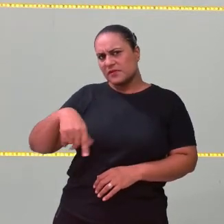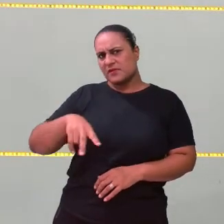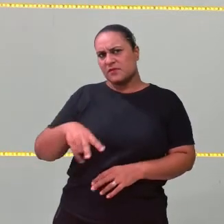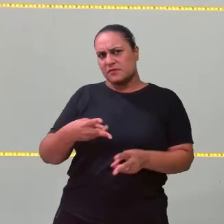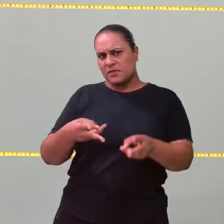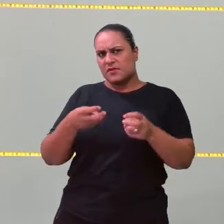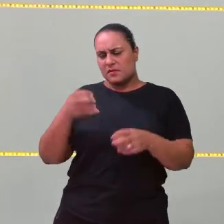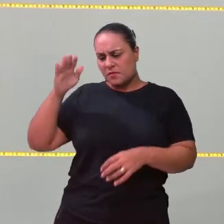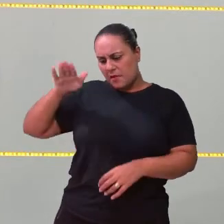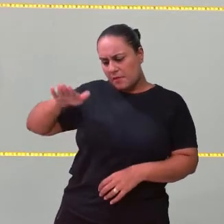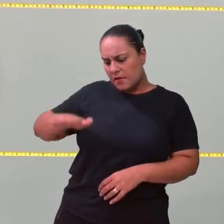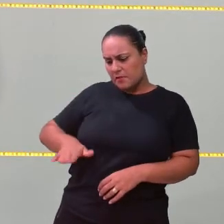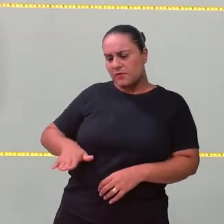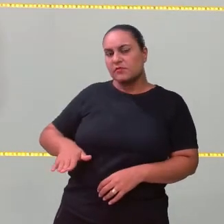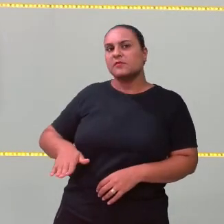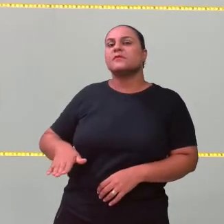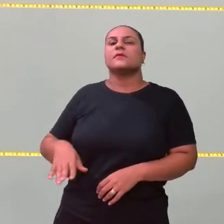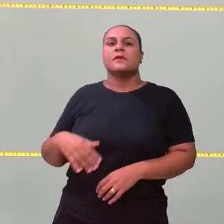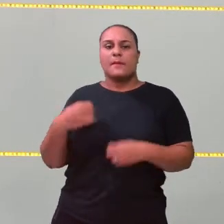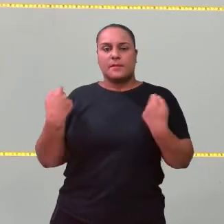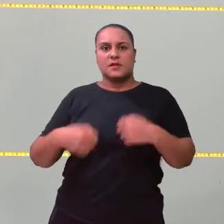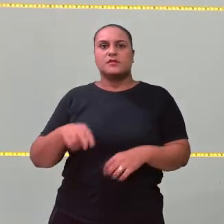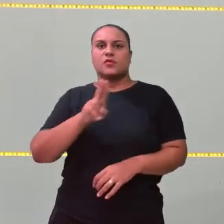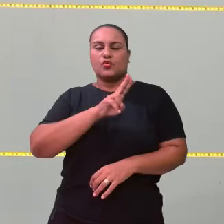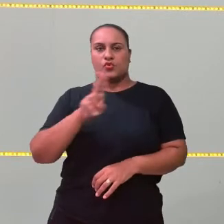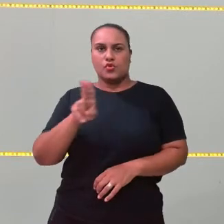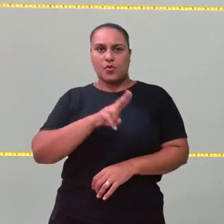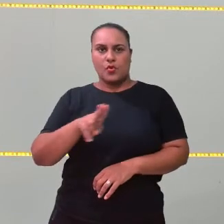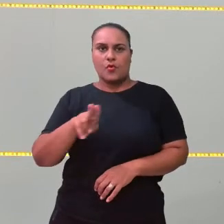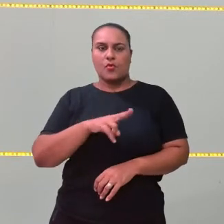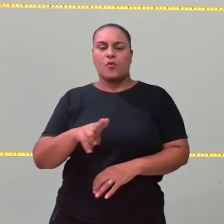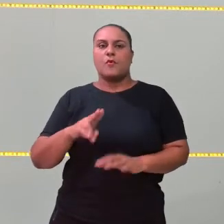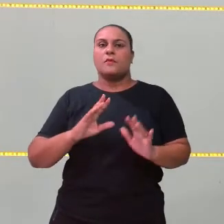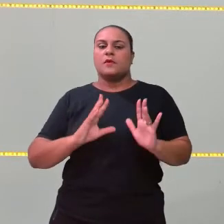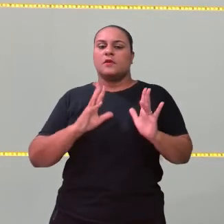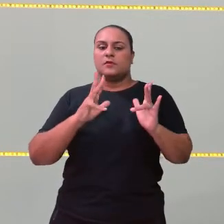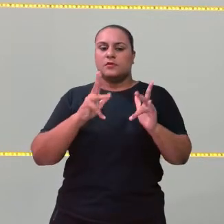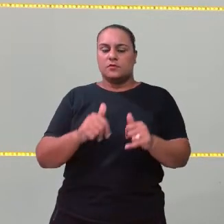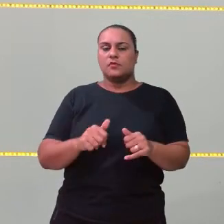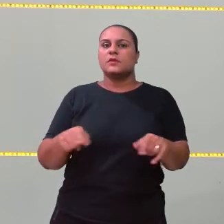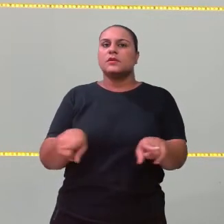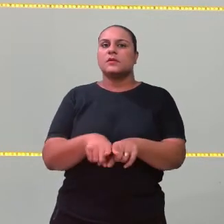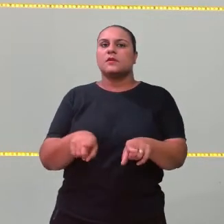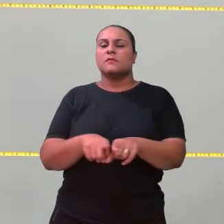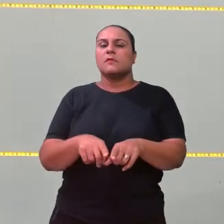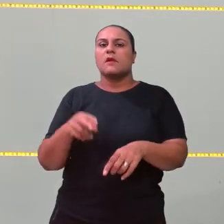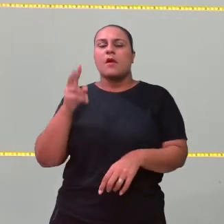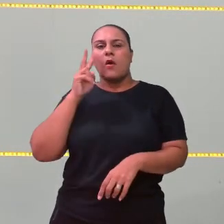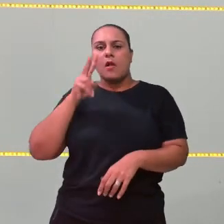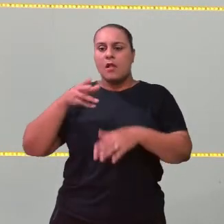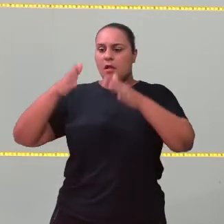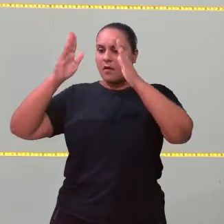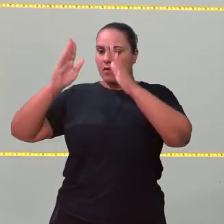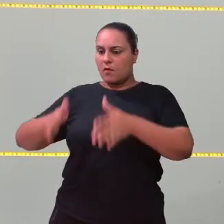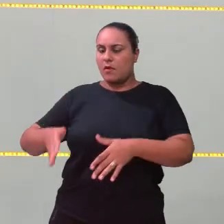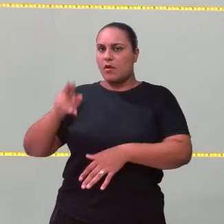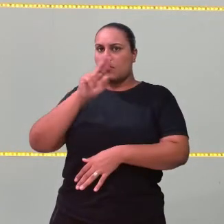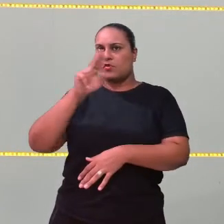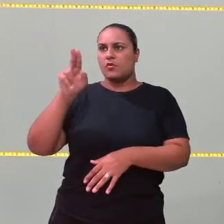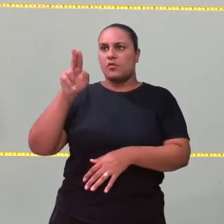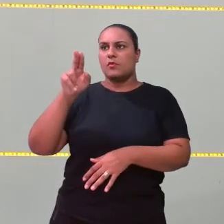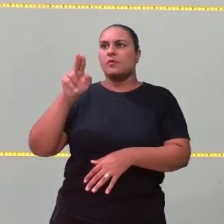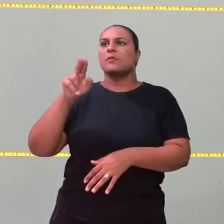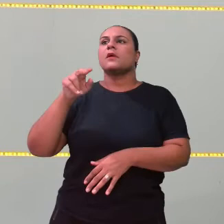baixa? Eu preciso olhar o nome dos estudantes e olhar a coluna que está escrito